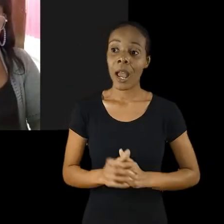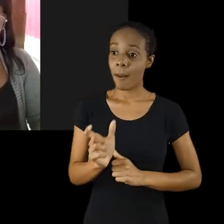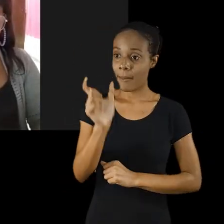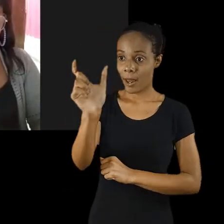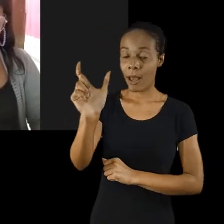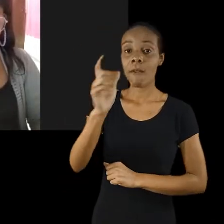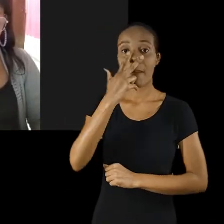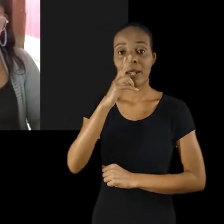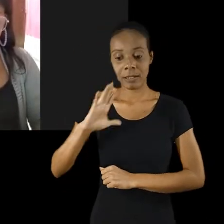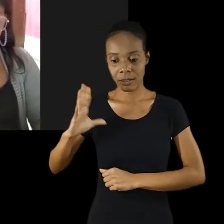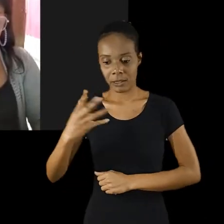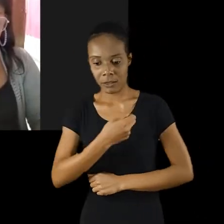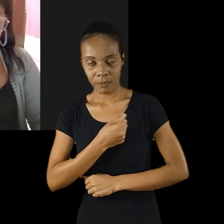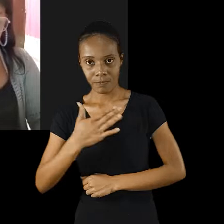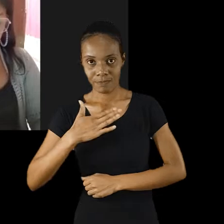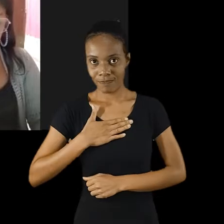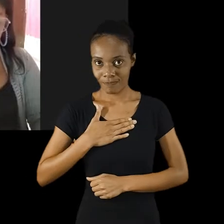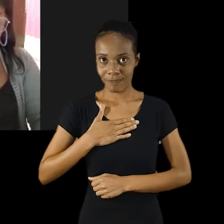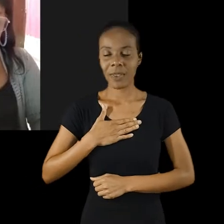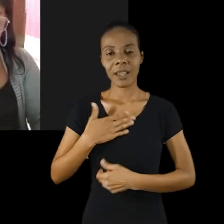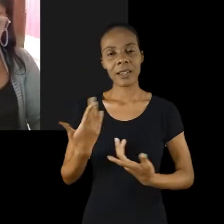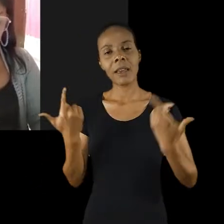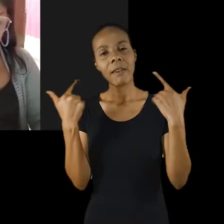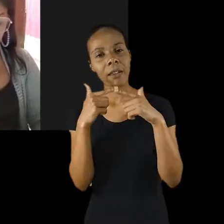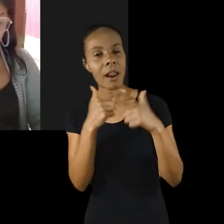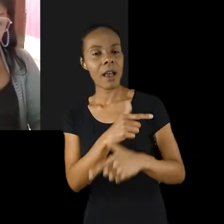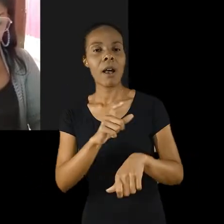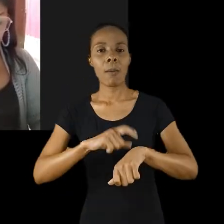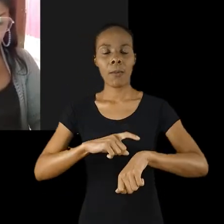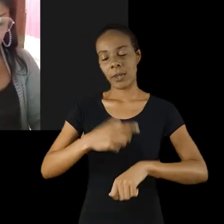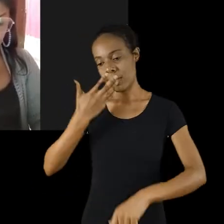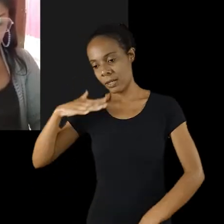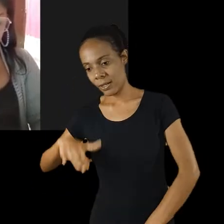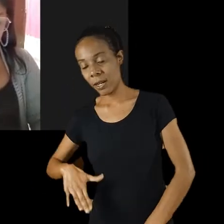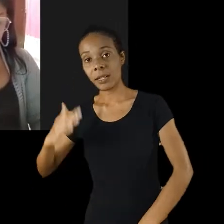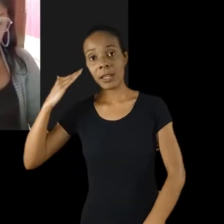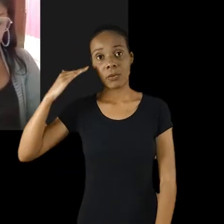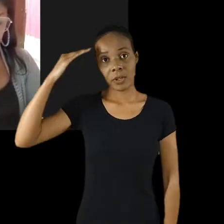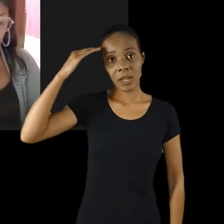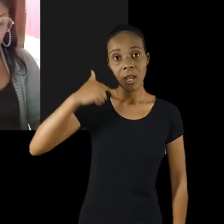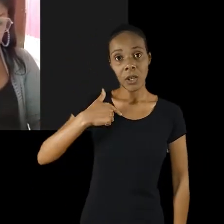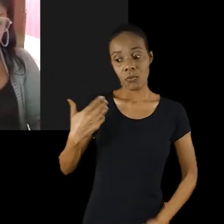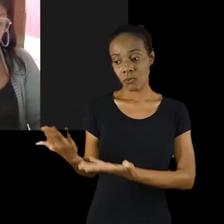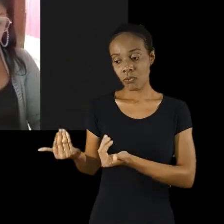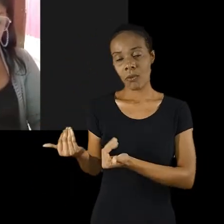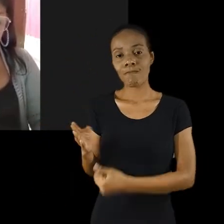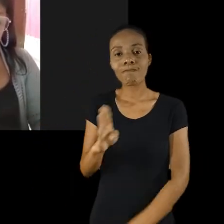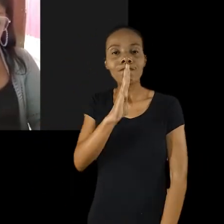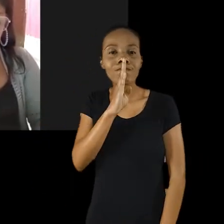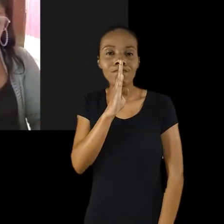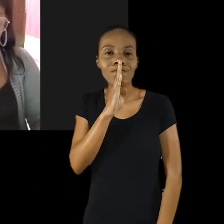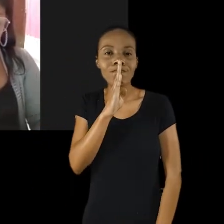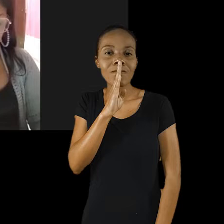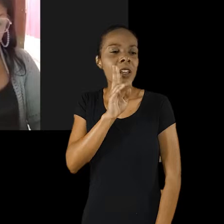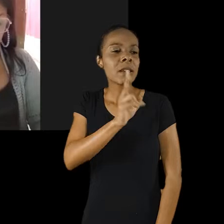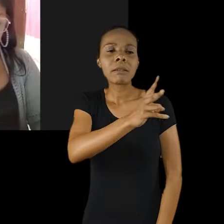salvou. E é engraçado demais que durante a minha infância, a minha adolescência, eu fui um jovem muito calado e muito